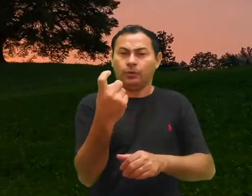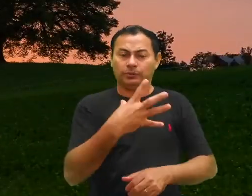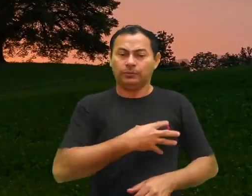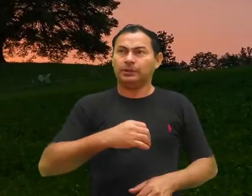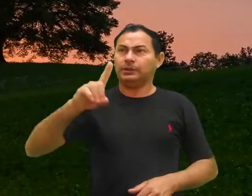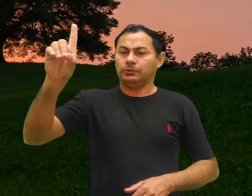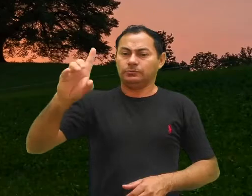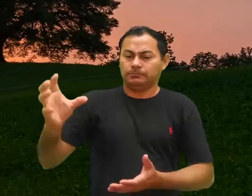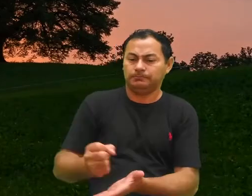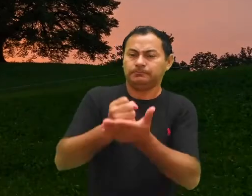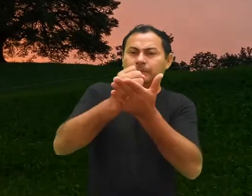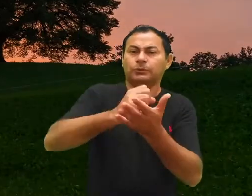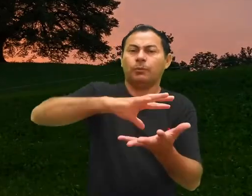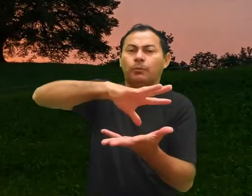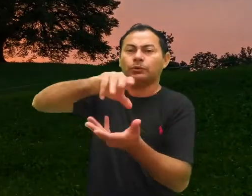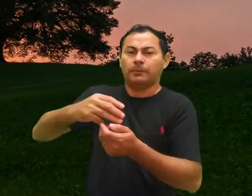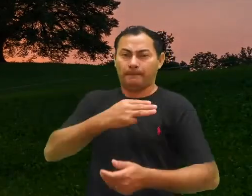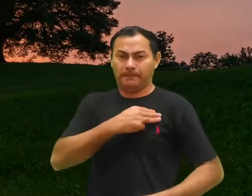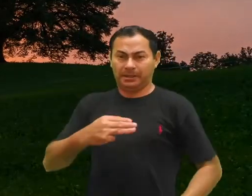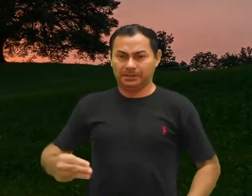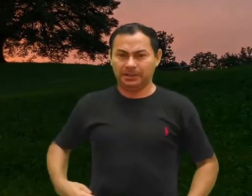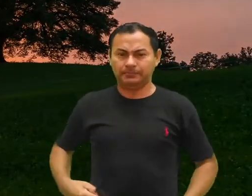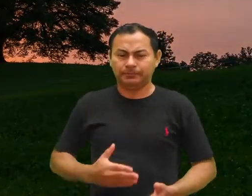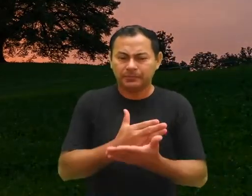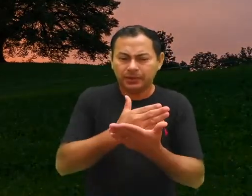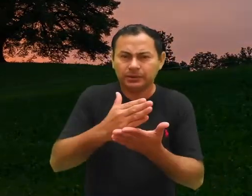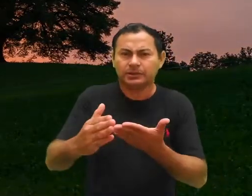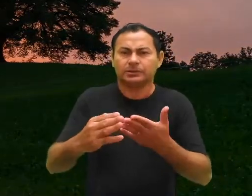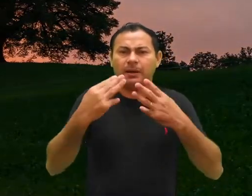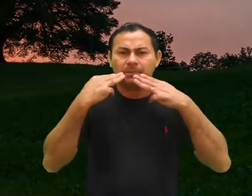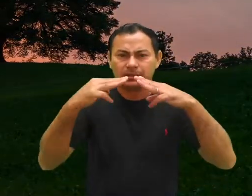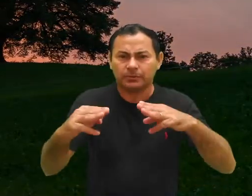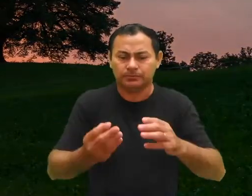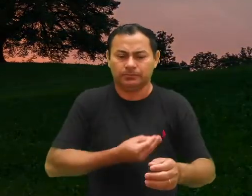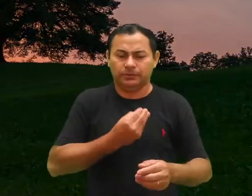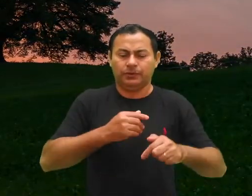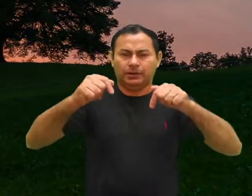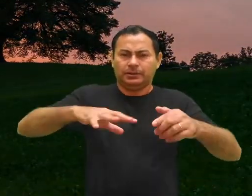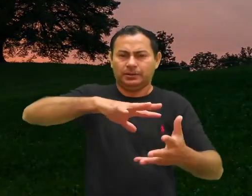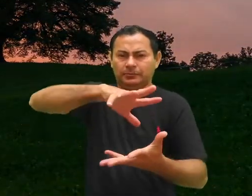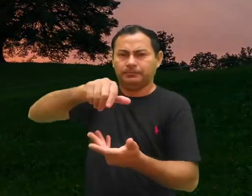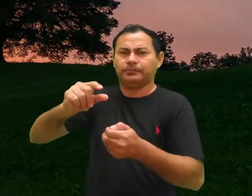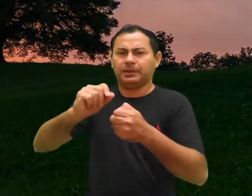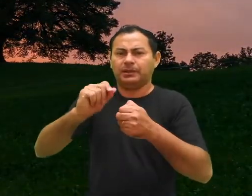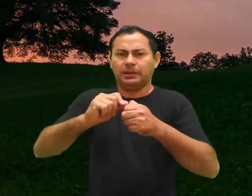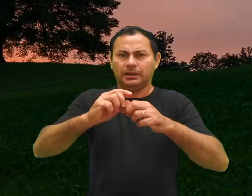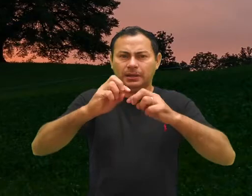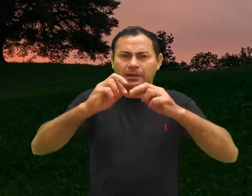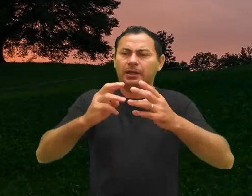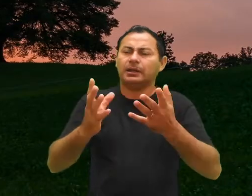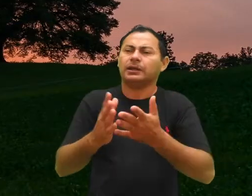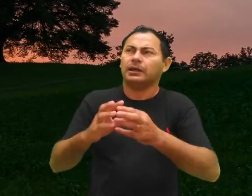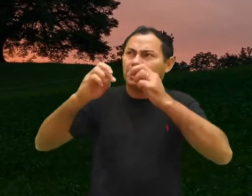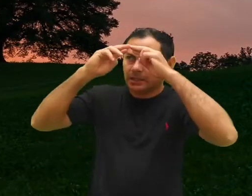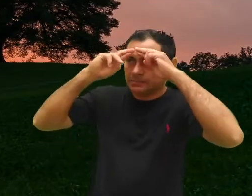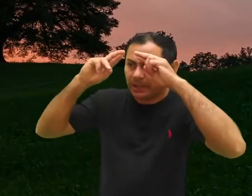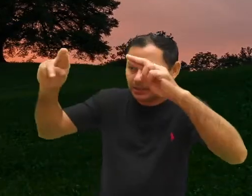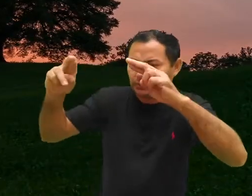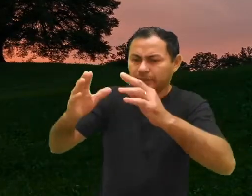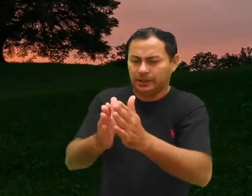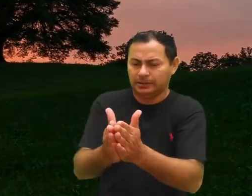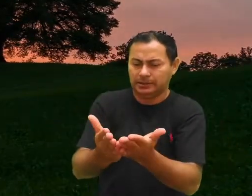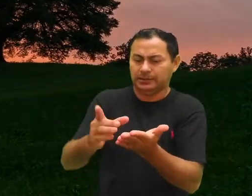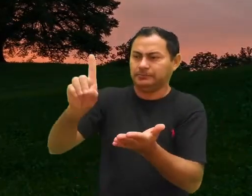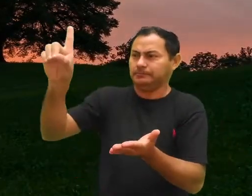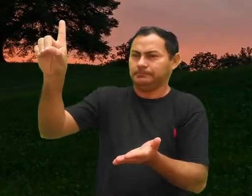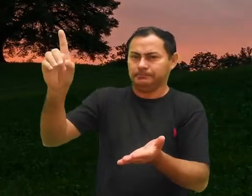homem, o único Filho de Deus, o Salvador do mundo, o Messias, desde o início do seu ministério, ele viveu na terra, prestando respeito e